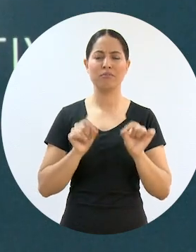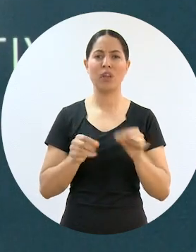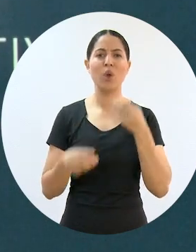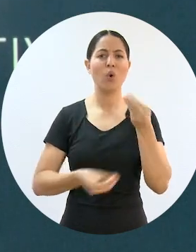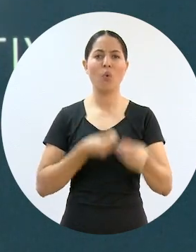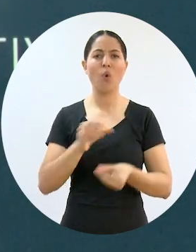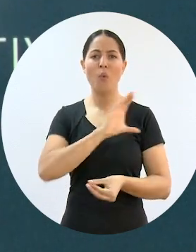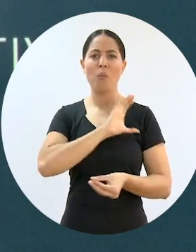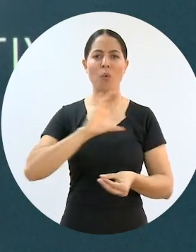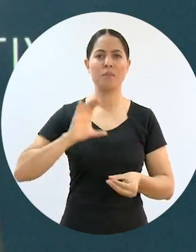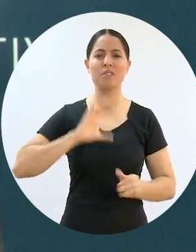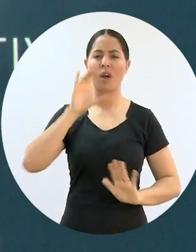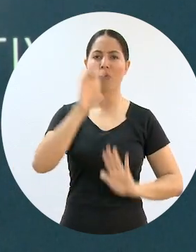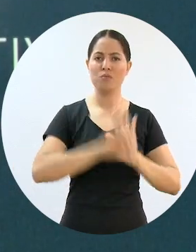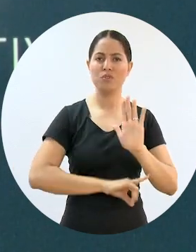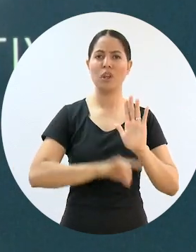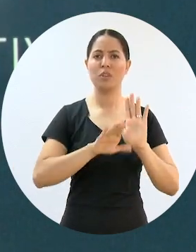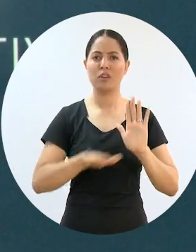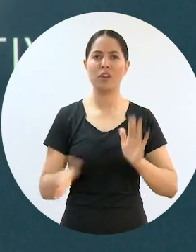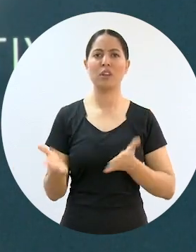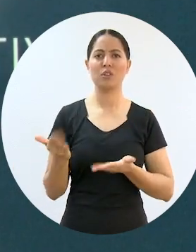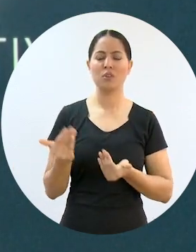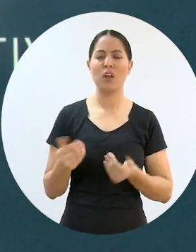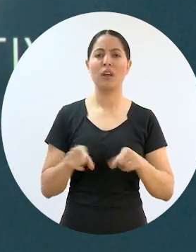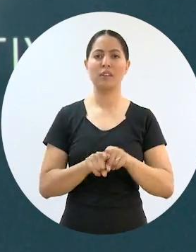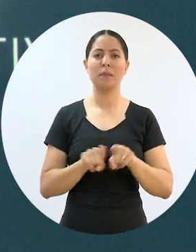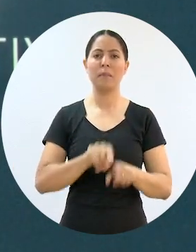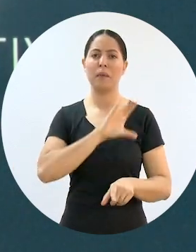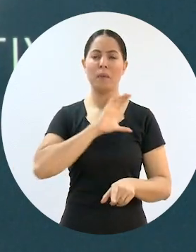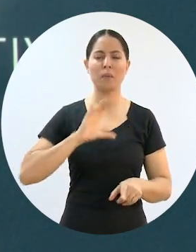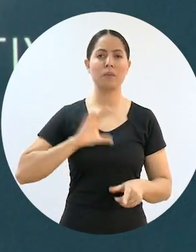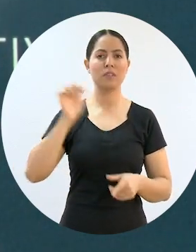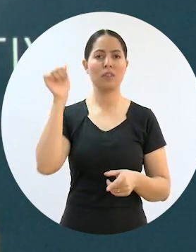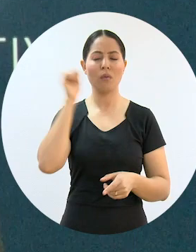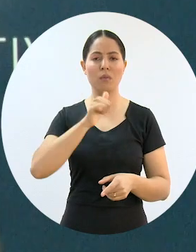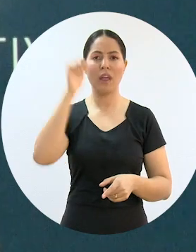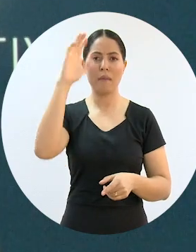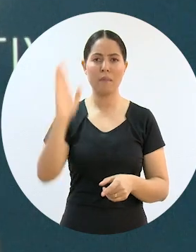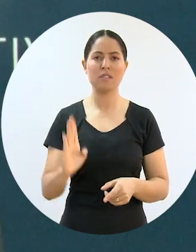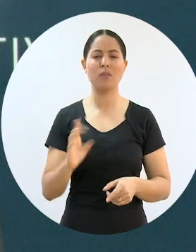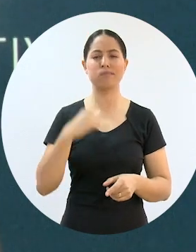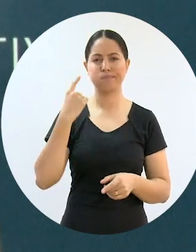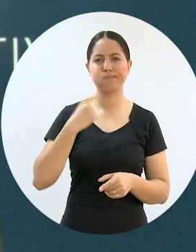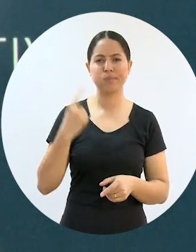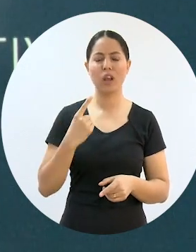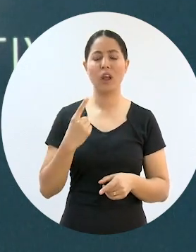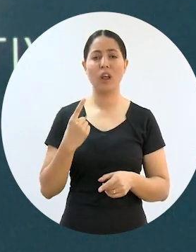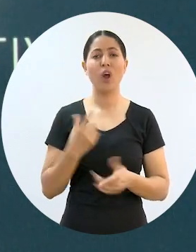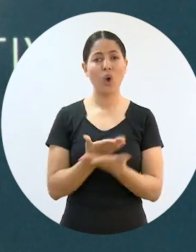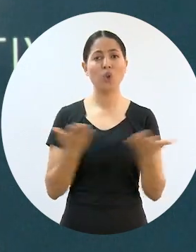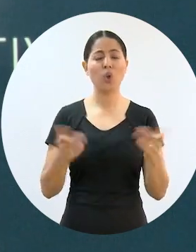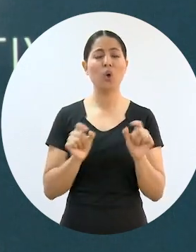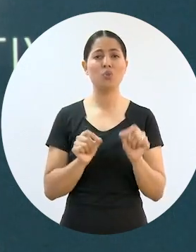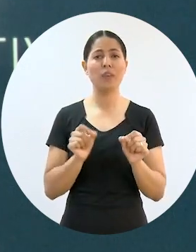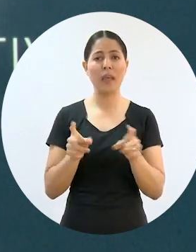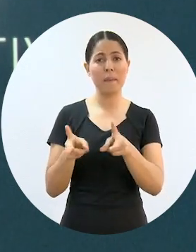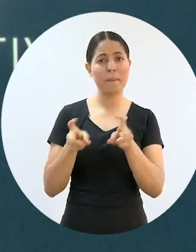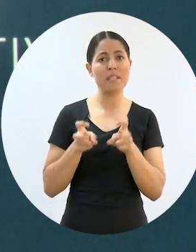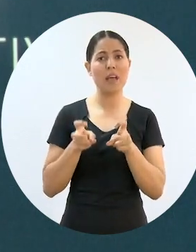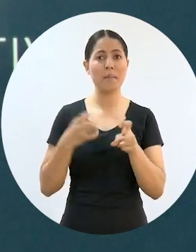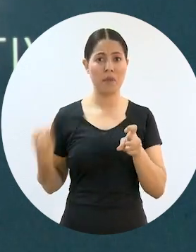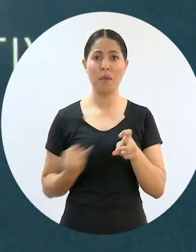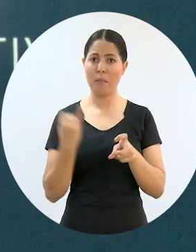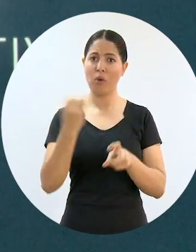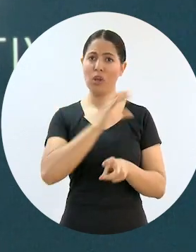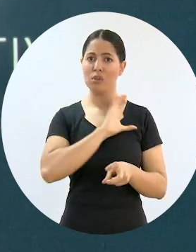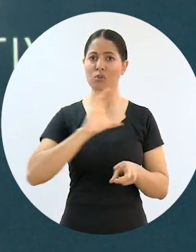do trabalho da Comissão de Proteção aos Direitos da Criança e do Adolescente, da Comissão Nacional da Mulher Advogada, a gente percebe que